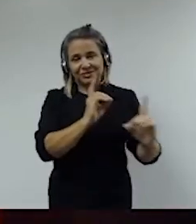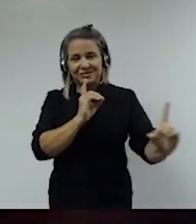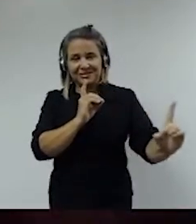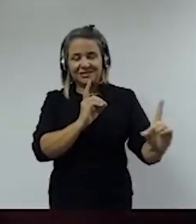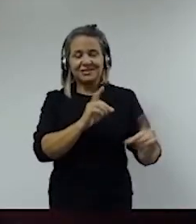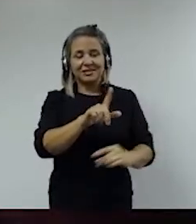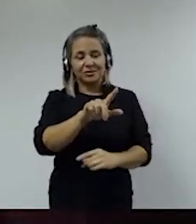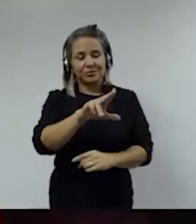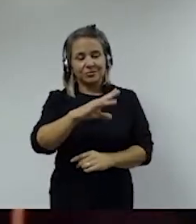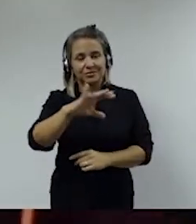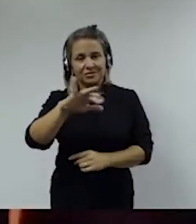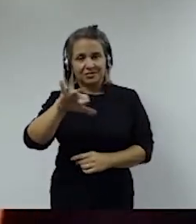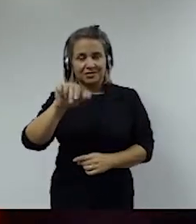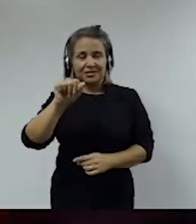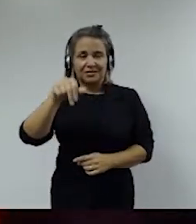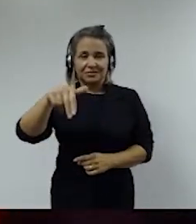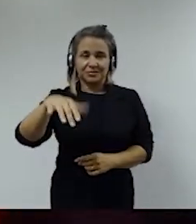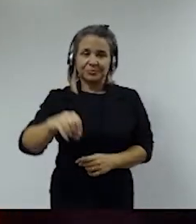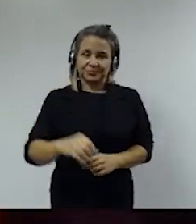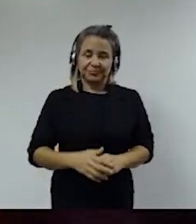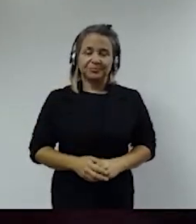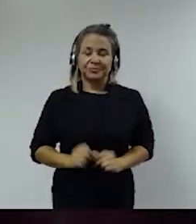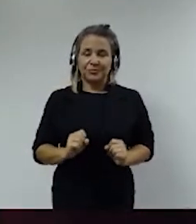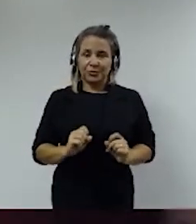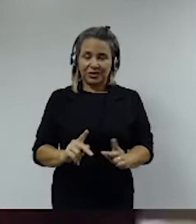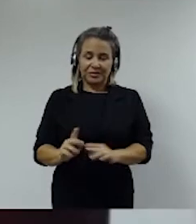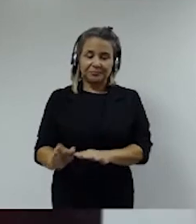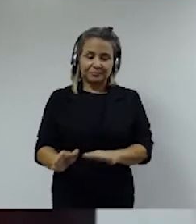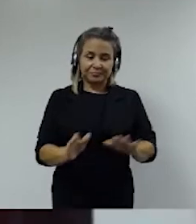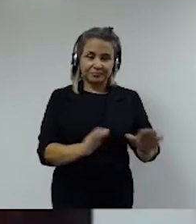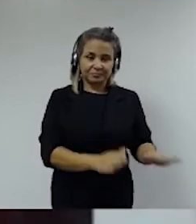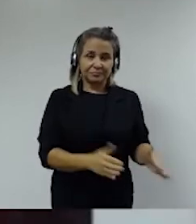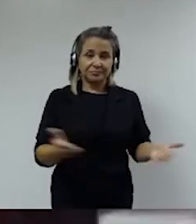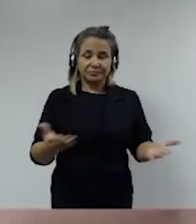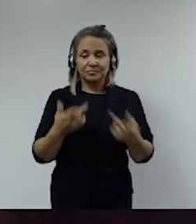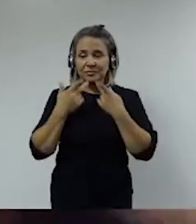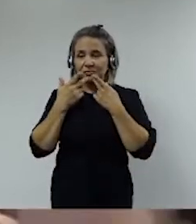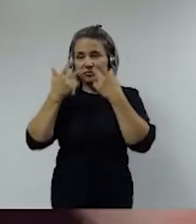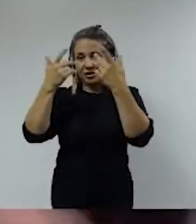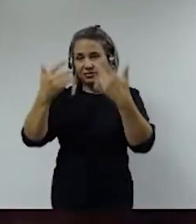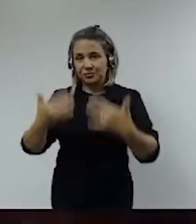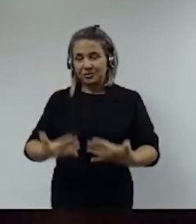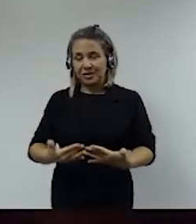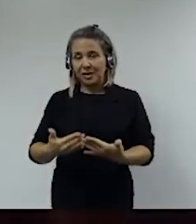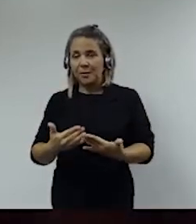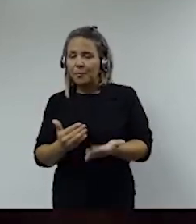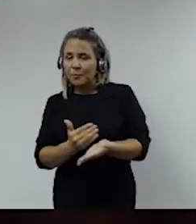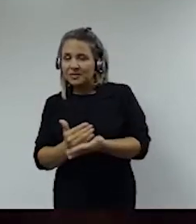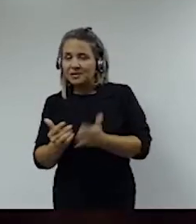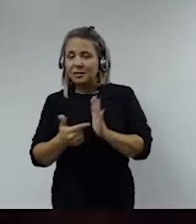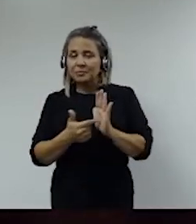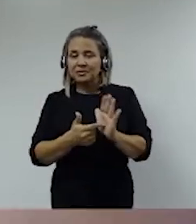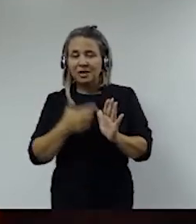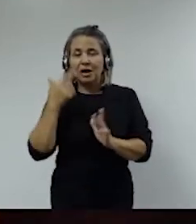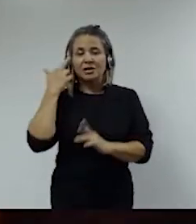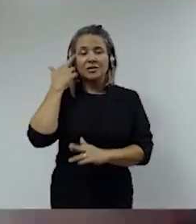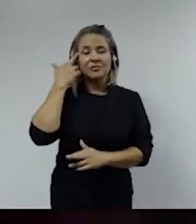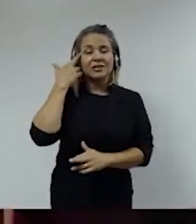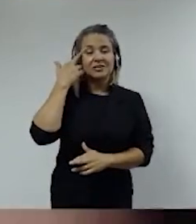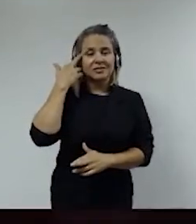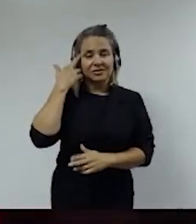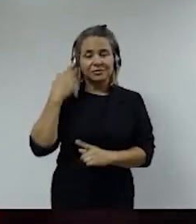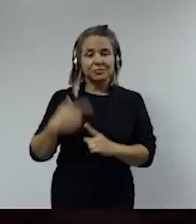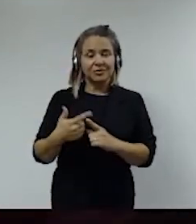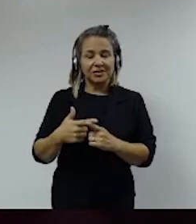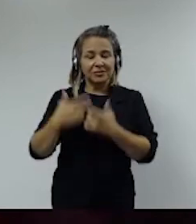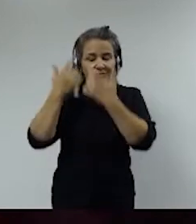ao Luciano. E, bom, eu queria... o objetivo da minha fala é trazer, na verdade, algumas reflexões, né, sobre exatamente, né, porque já tem